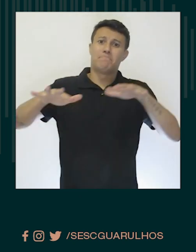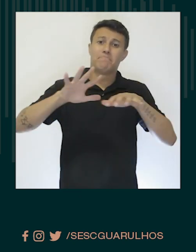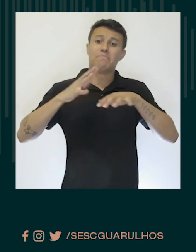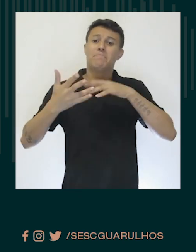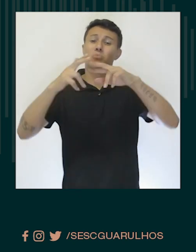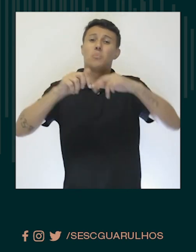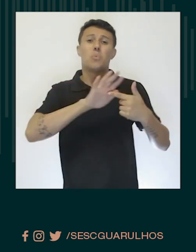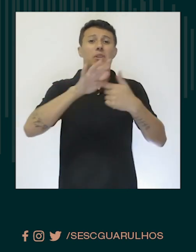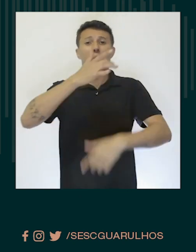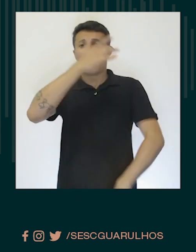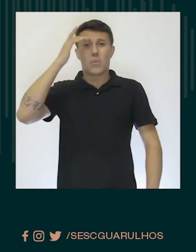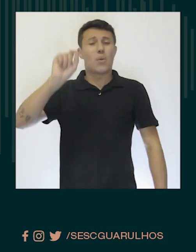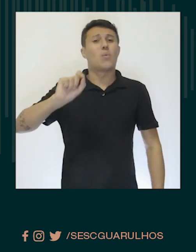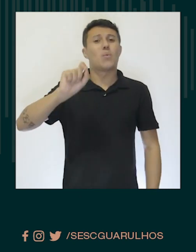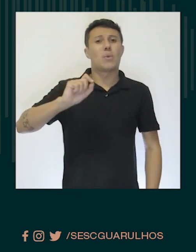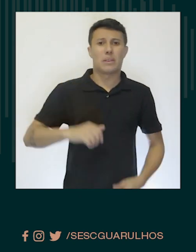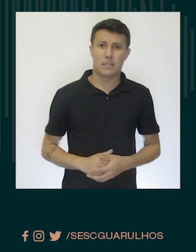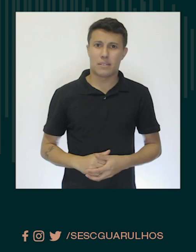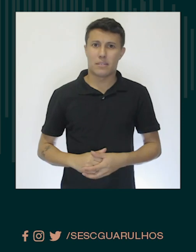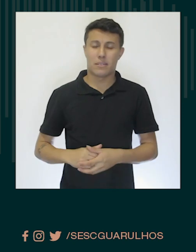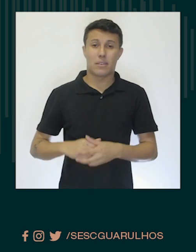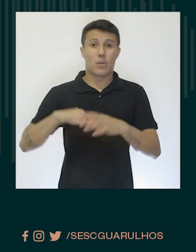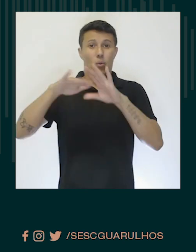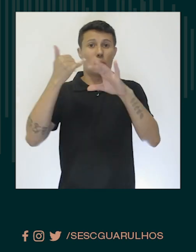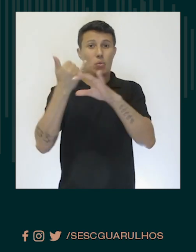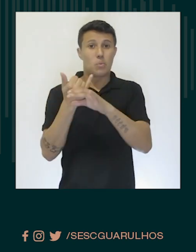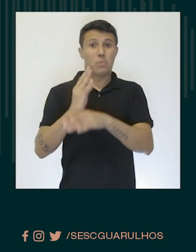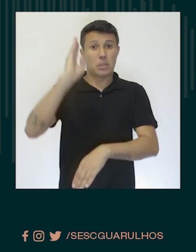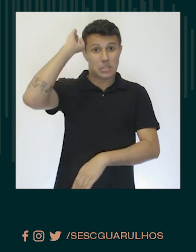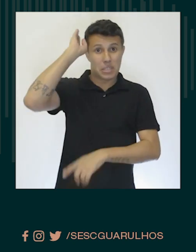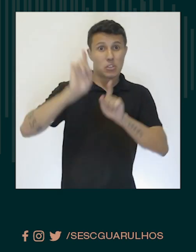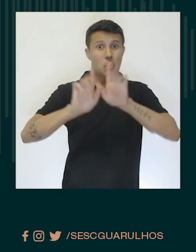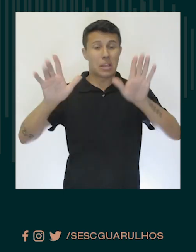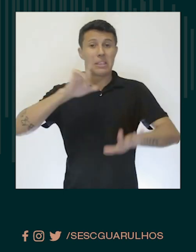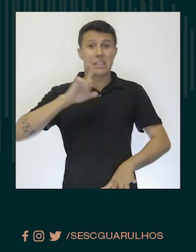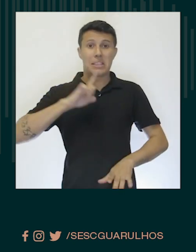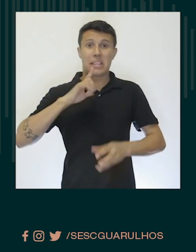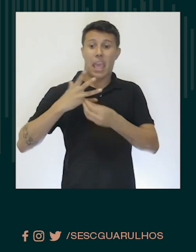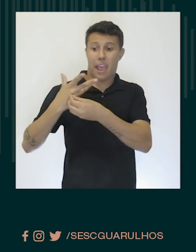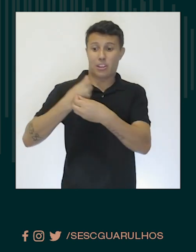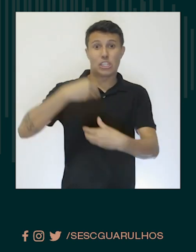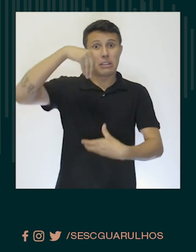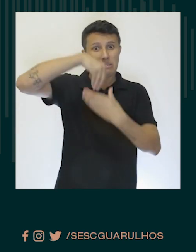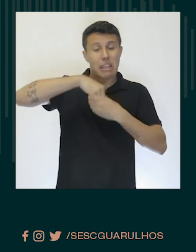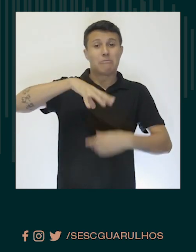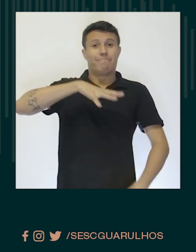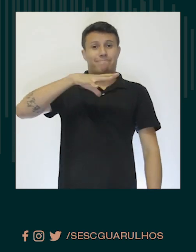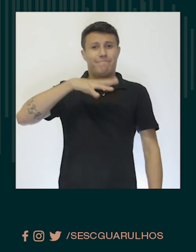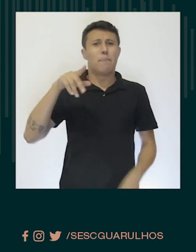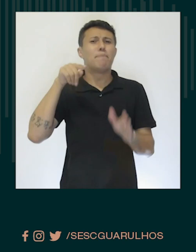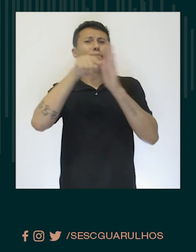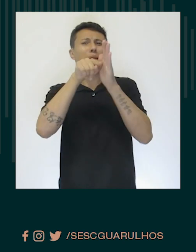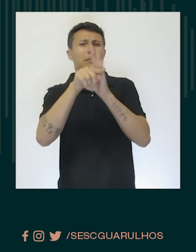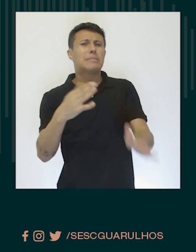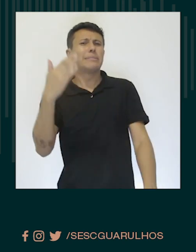no YouTube do SESC Guarulhos o quanto tem de artista na cidade. Procure saber. E para a gente finalizar, eu gostaria que vocês deixassem